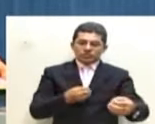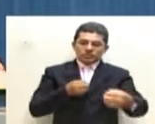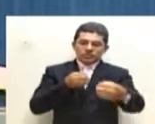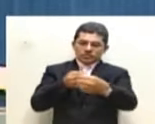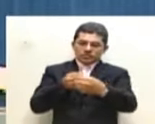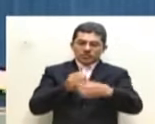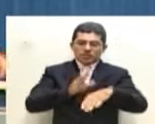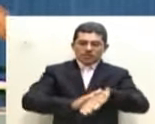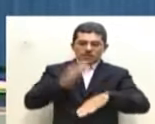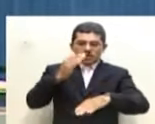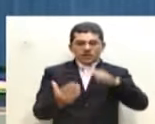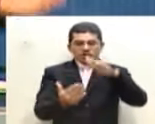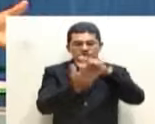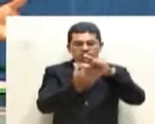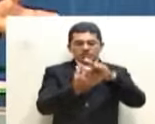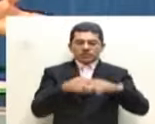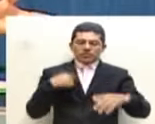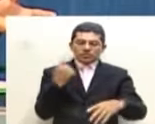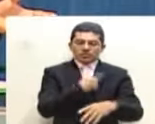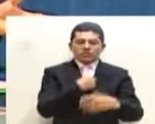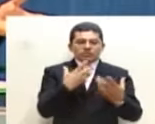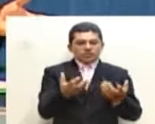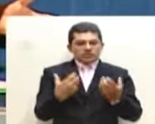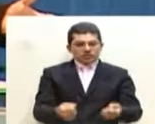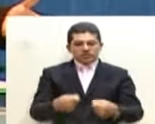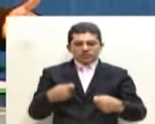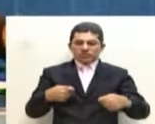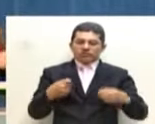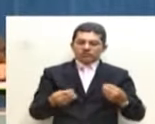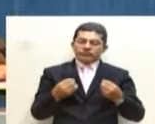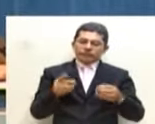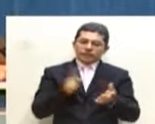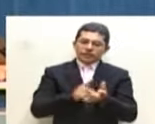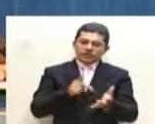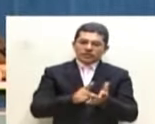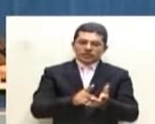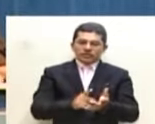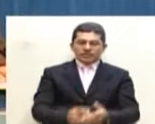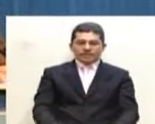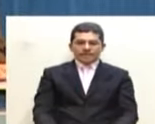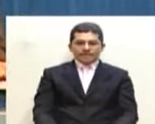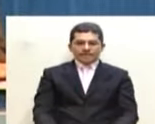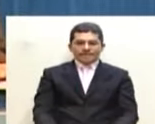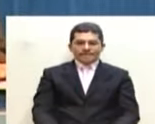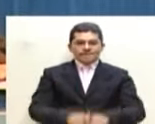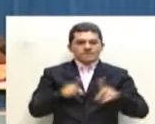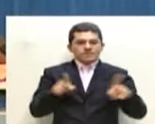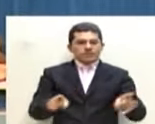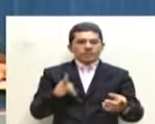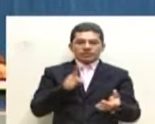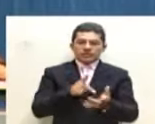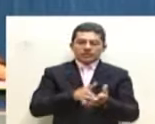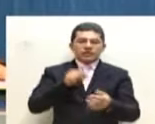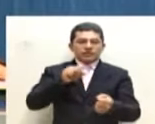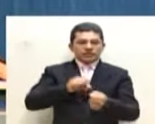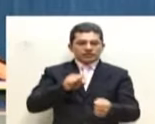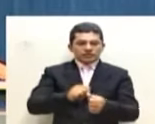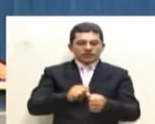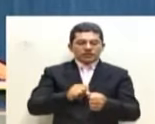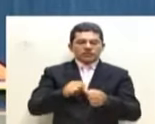ao máximo do que nós pretendemos como verdade. Não verdades que nos envaidecem, mas verdades que fazem